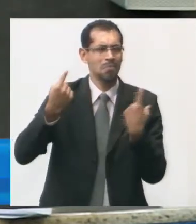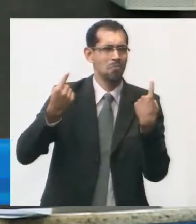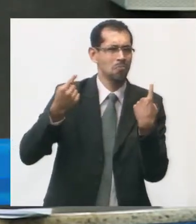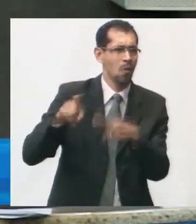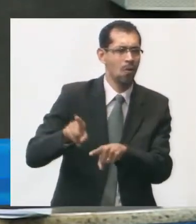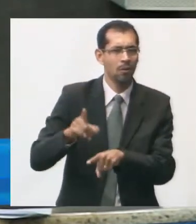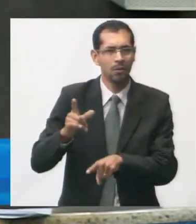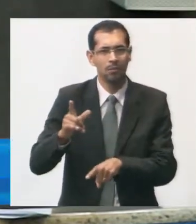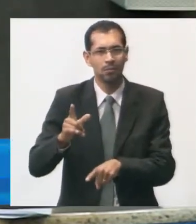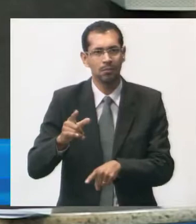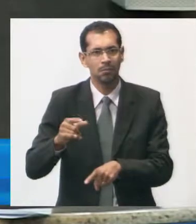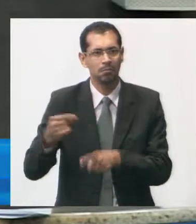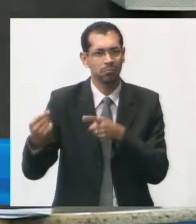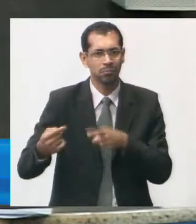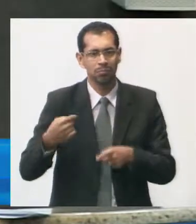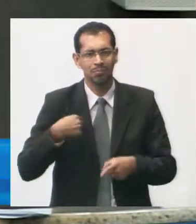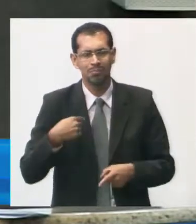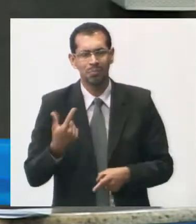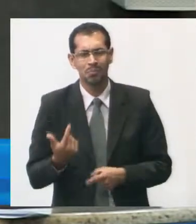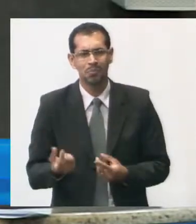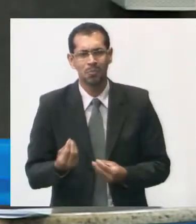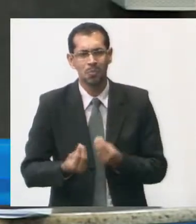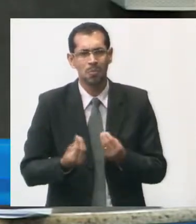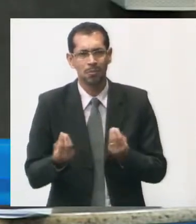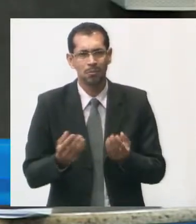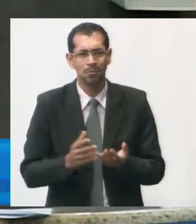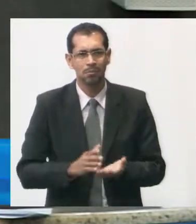Contra o quê, cidade de Vitória?